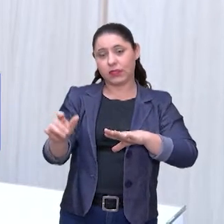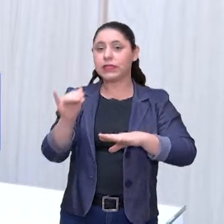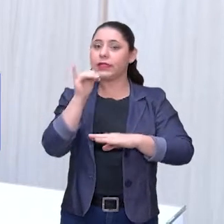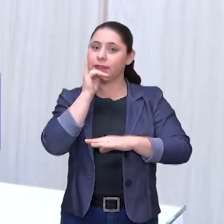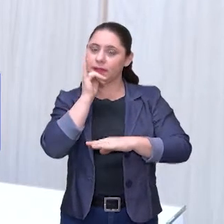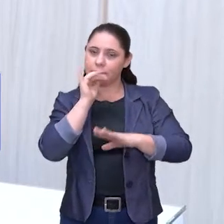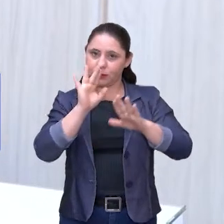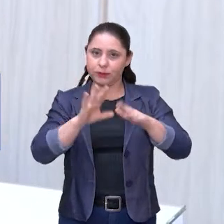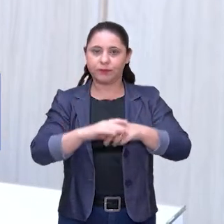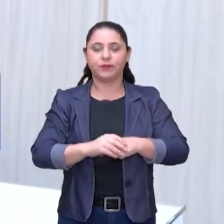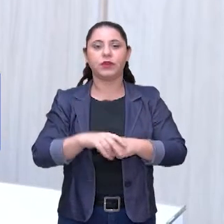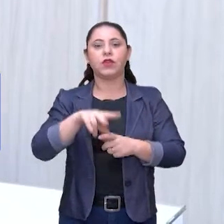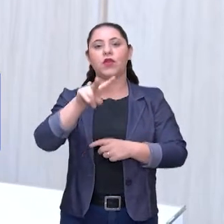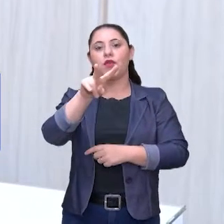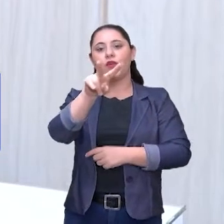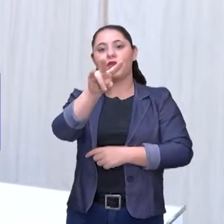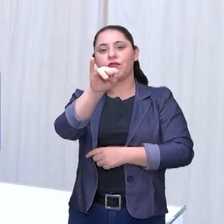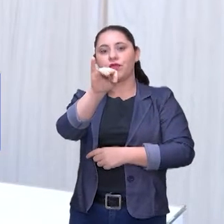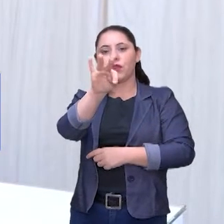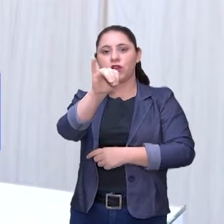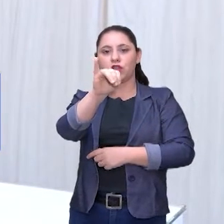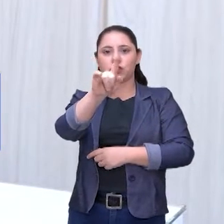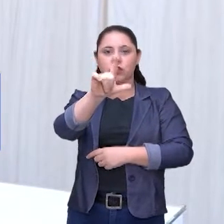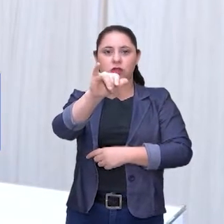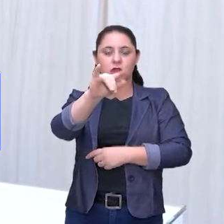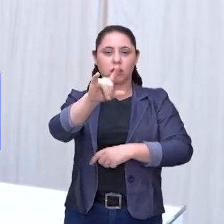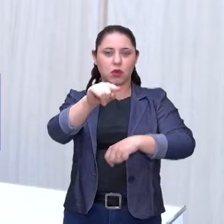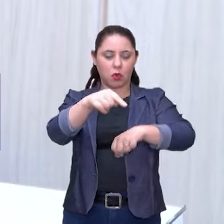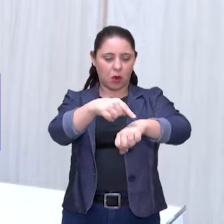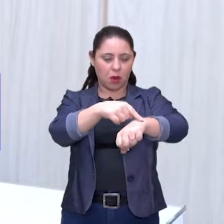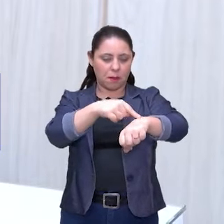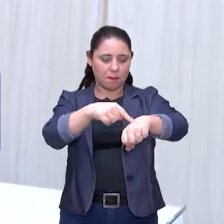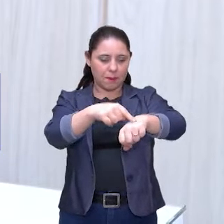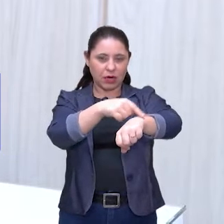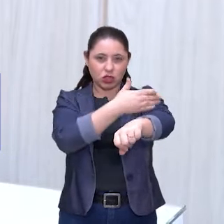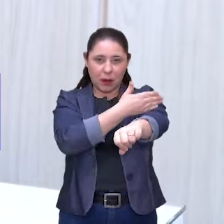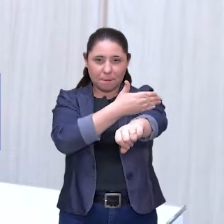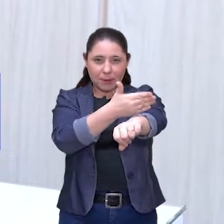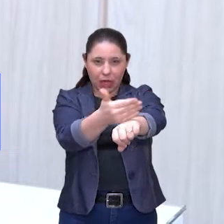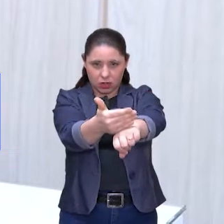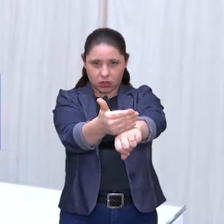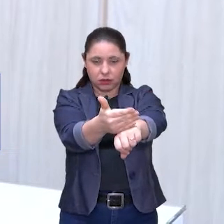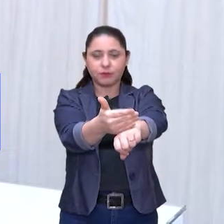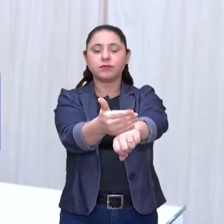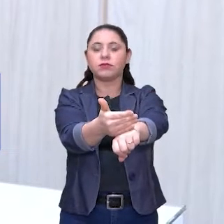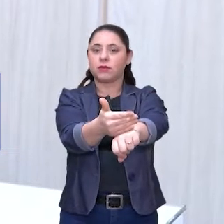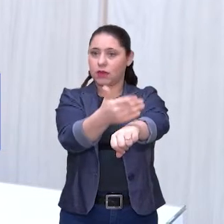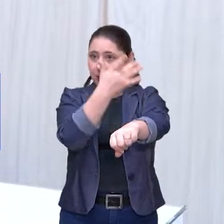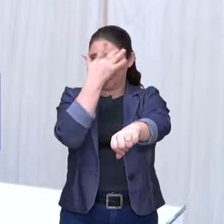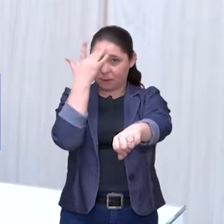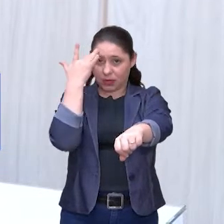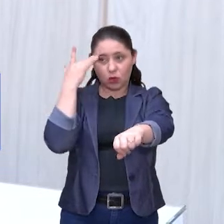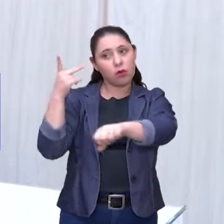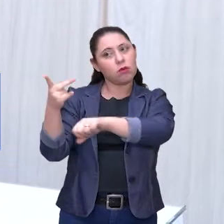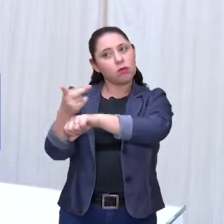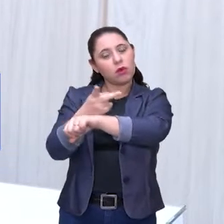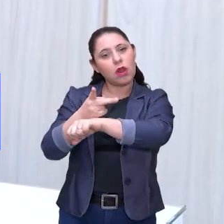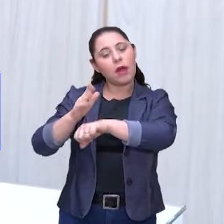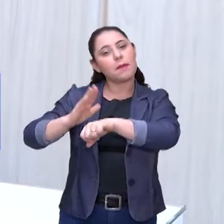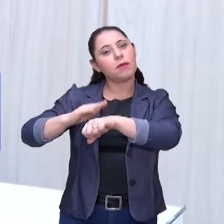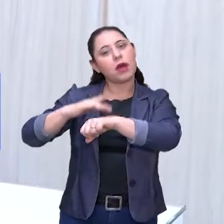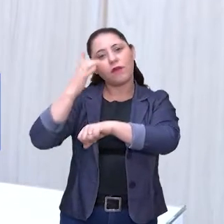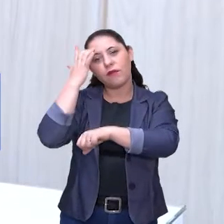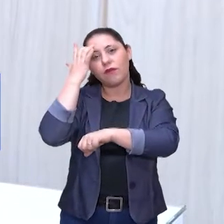quadro clínico, né? Por exemplo, no vitiligo vai aparecer as manchas claras, então o paciente